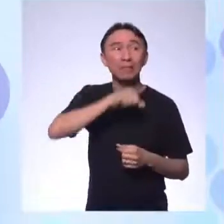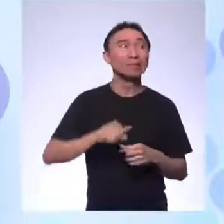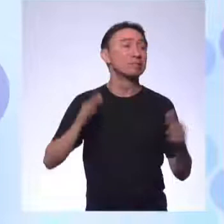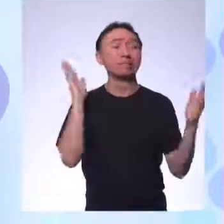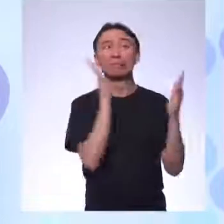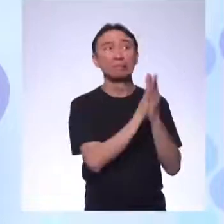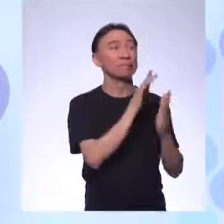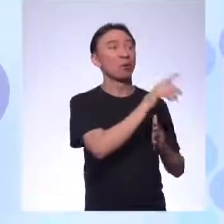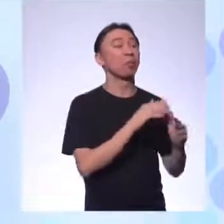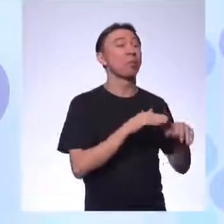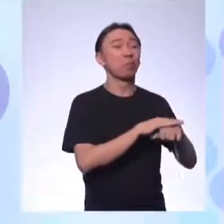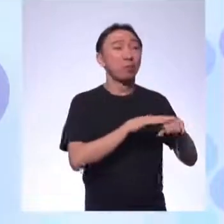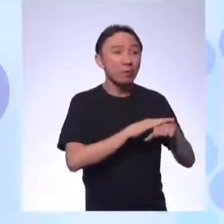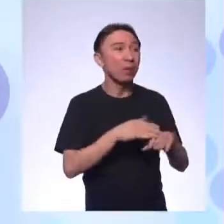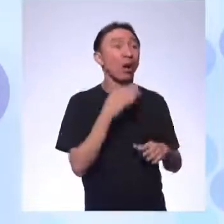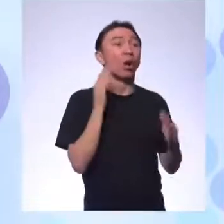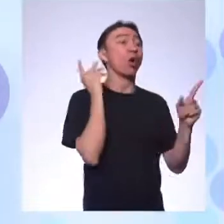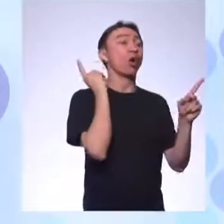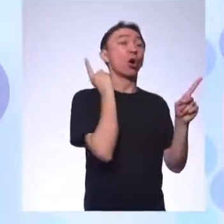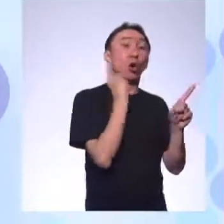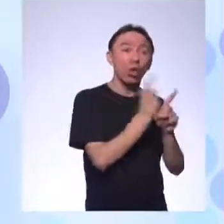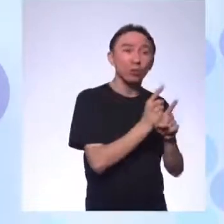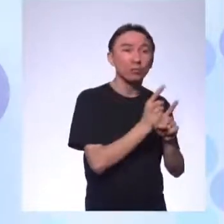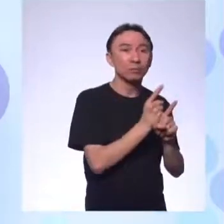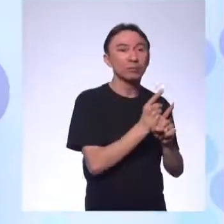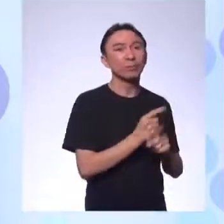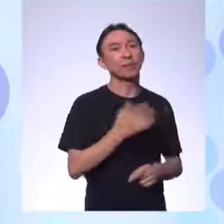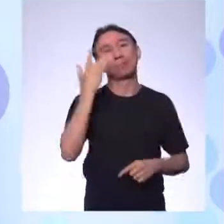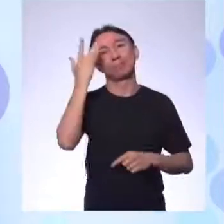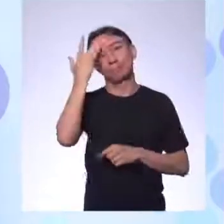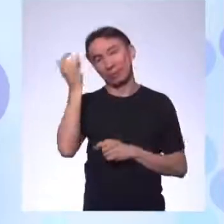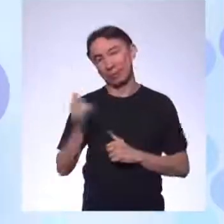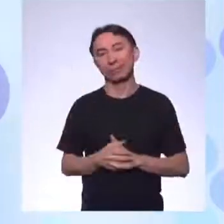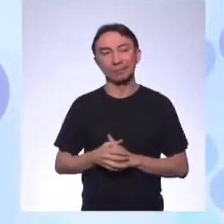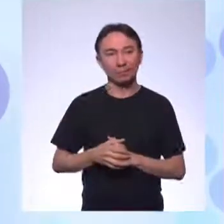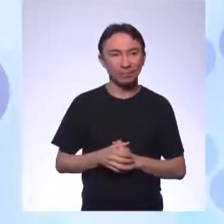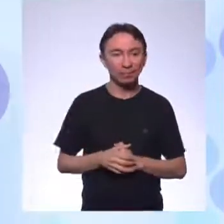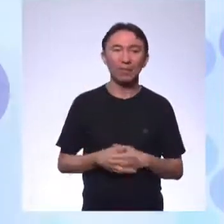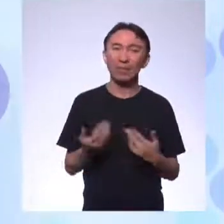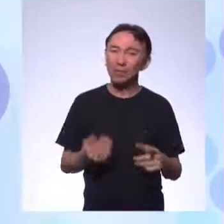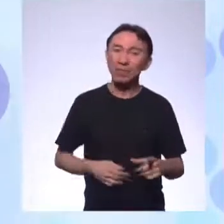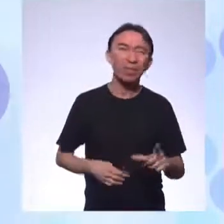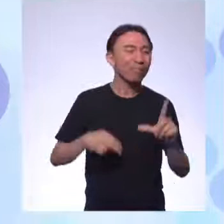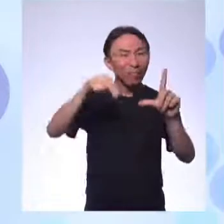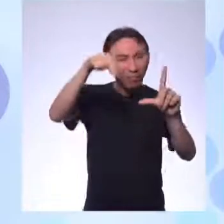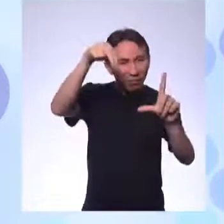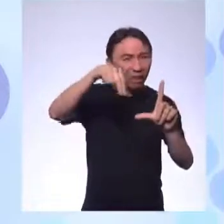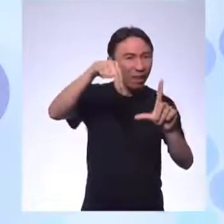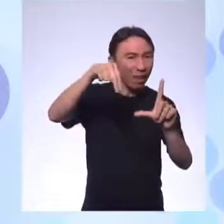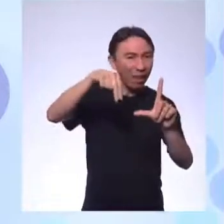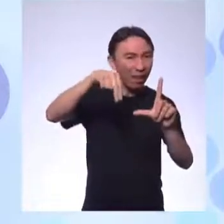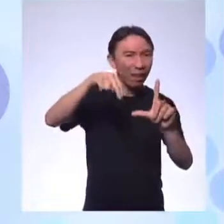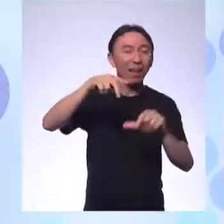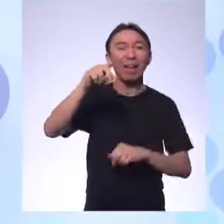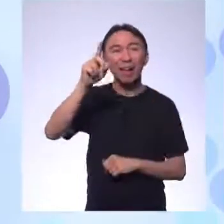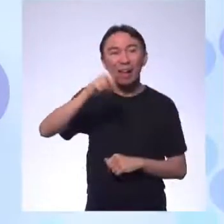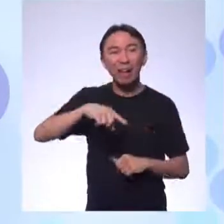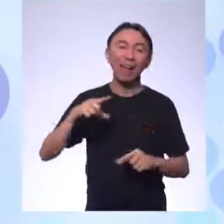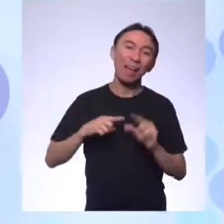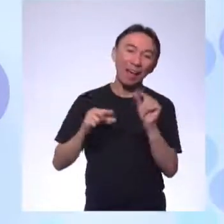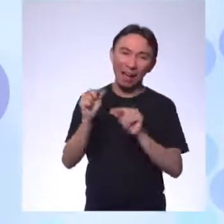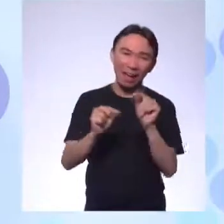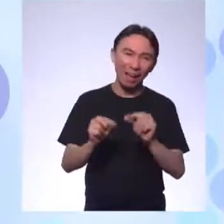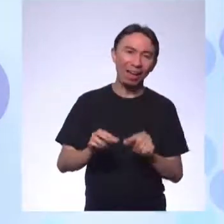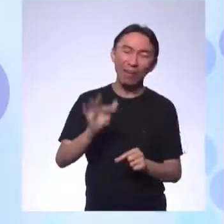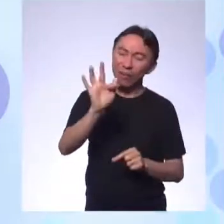com a mãe. Quando encontra a mãe se encontra no dia seguinte. Então a novela tem um encadeamento chamado